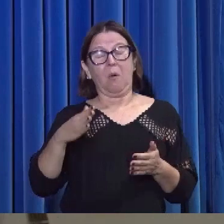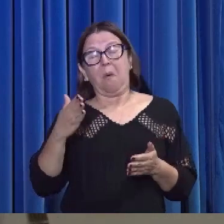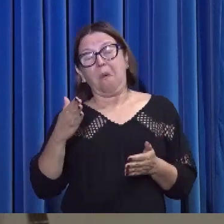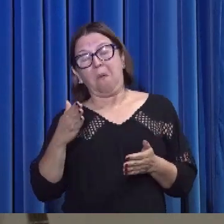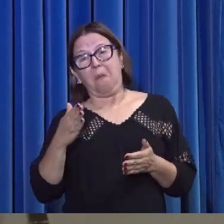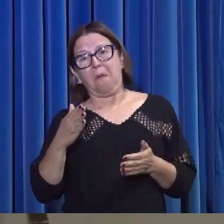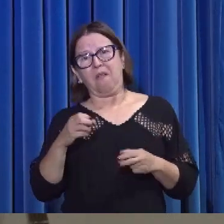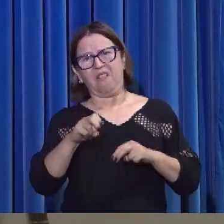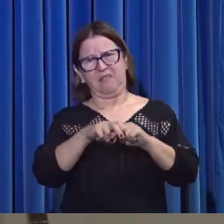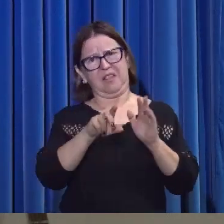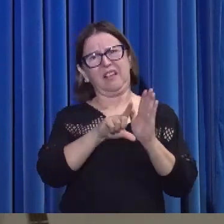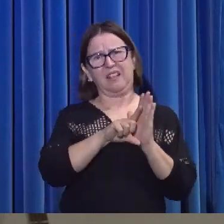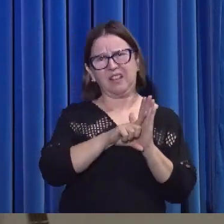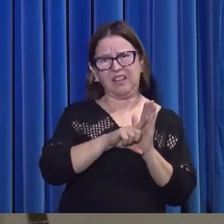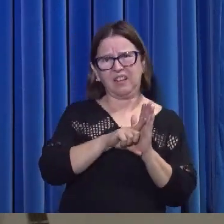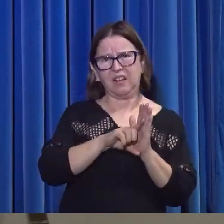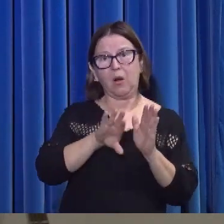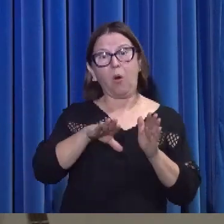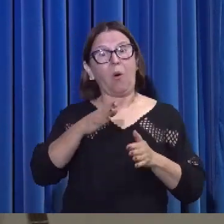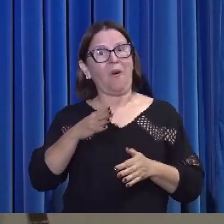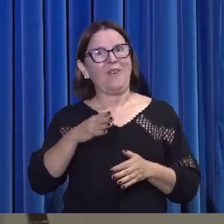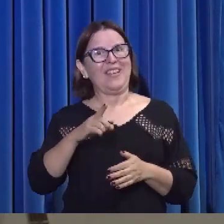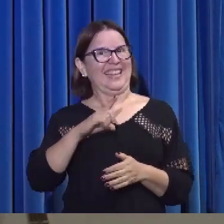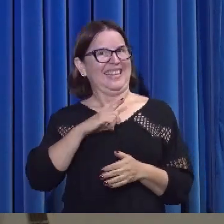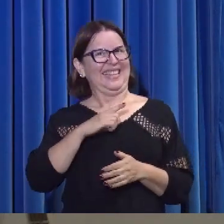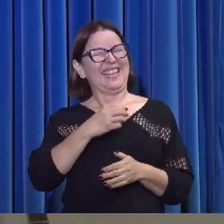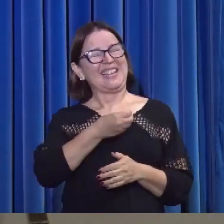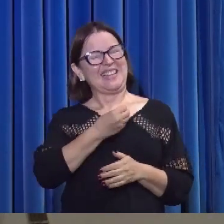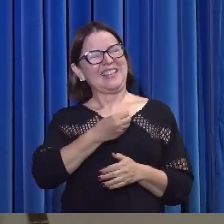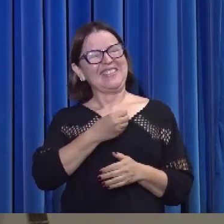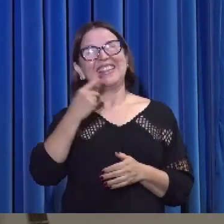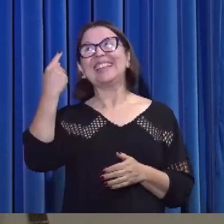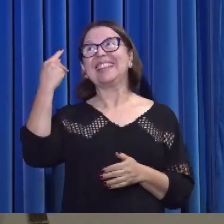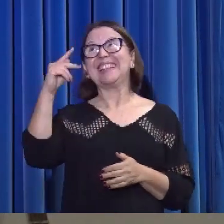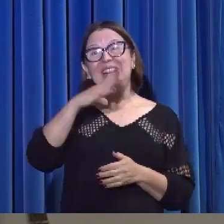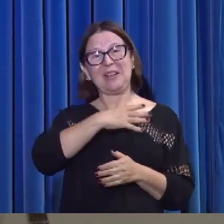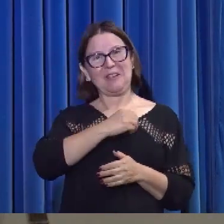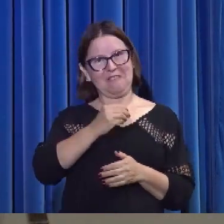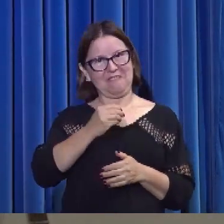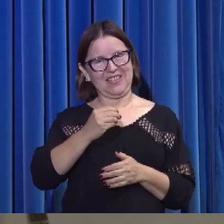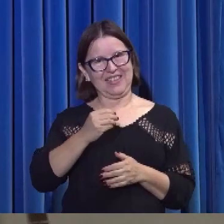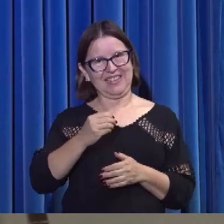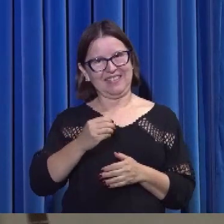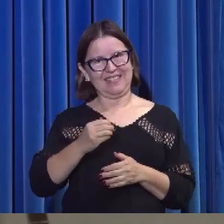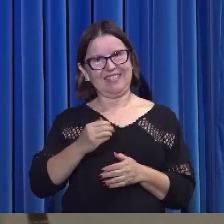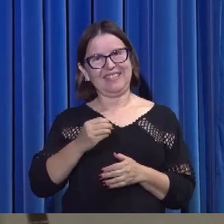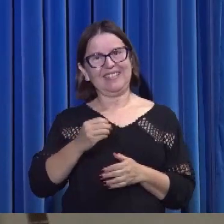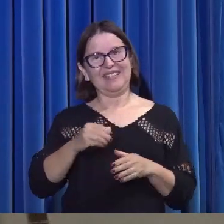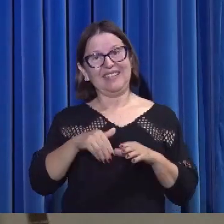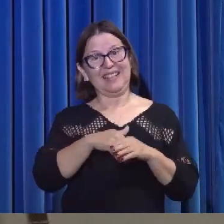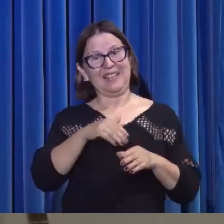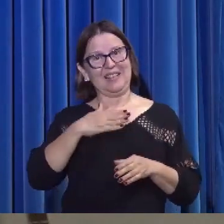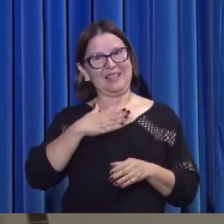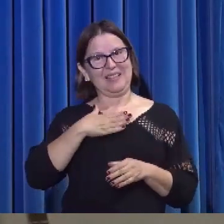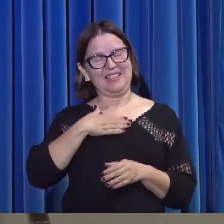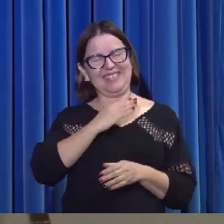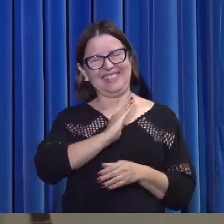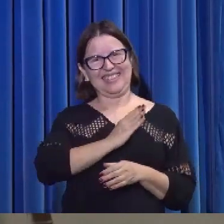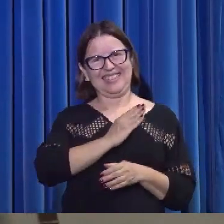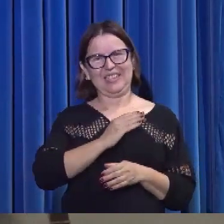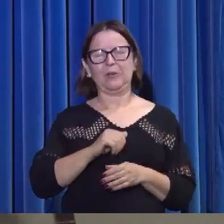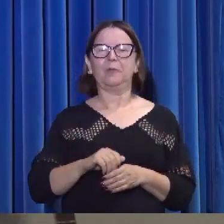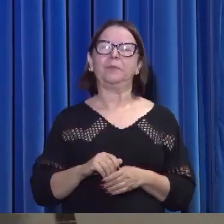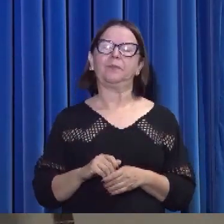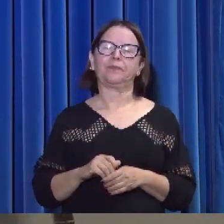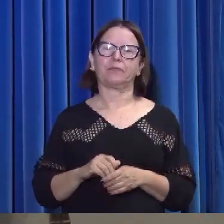estou com a vida do teu filho habitando em mim? Cuidado com isso. E isso tem que ser aqui. Depois que você